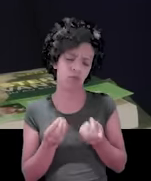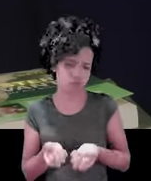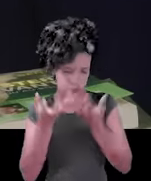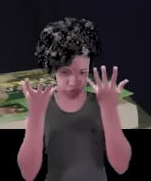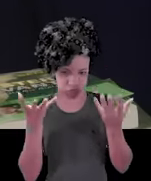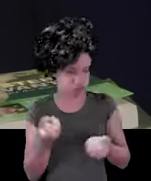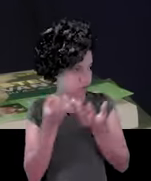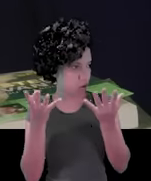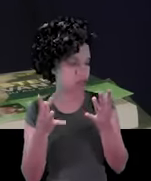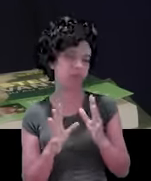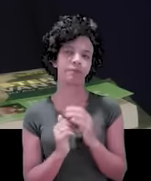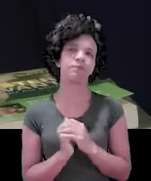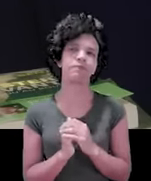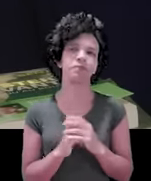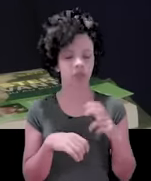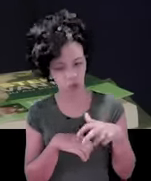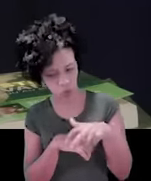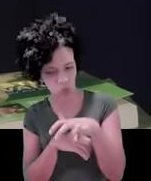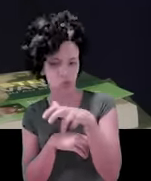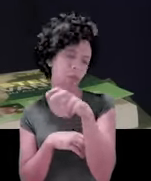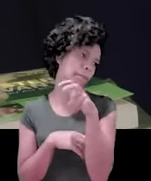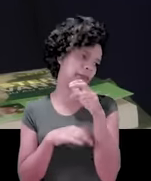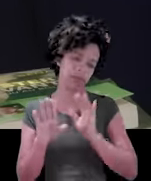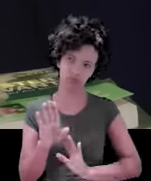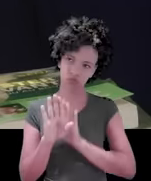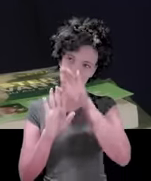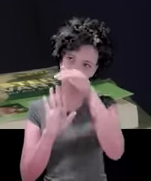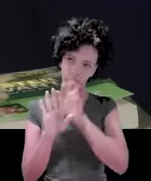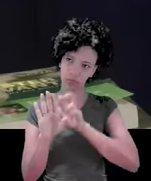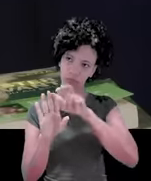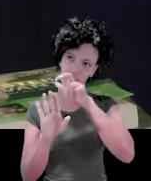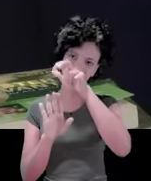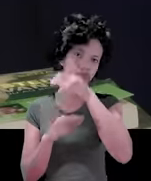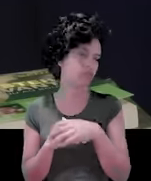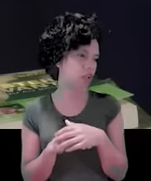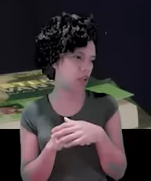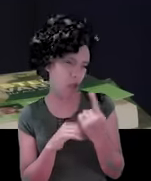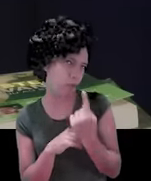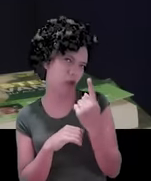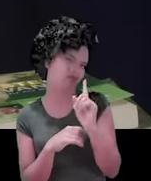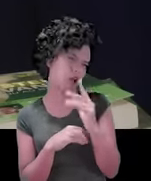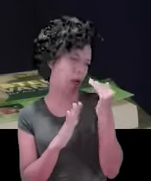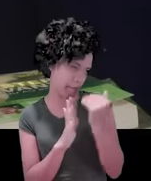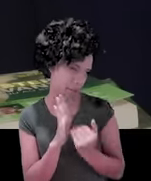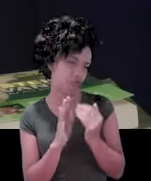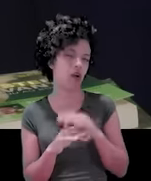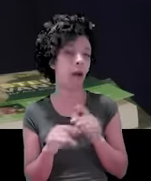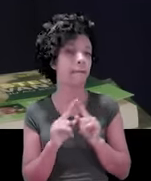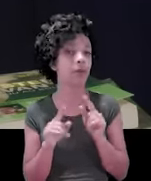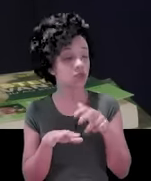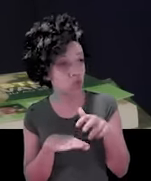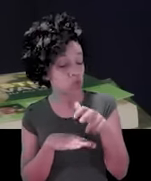E aí subir essa esse burro essa serra não é uma Morro Alto não é ficar mais baixo a